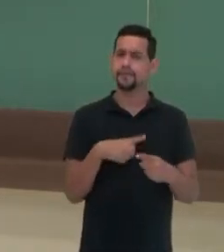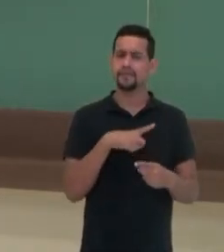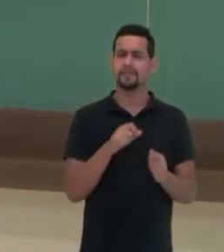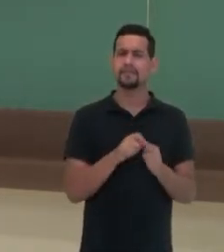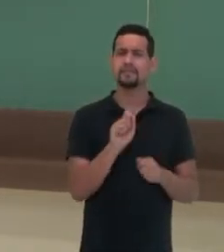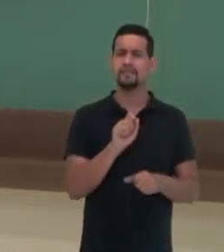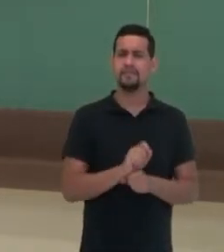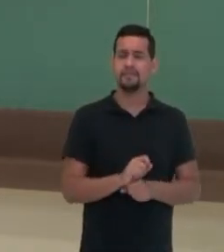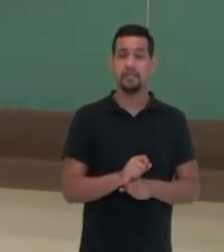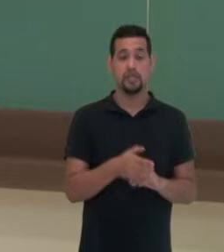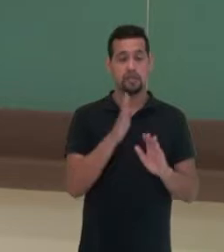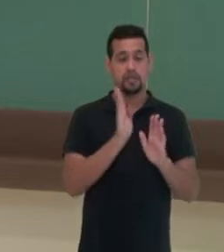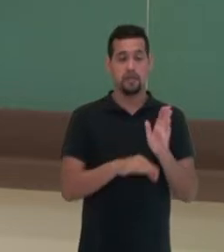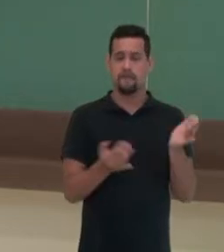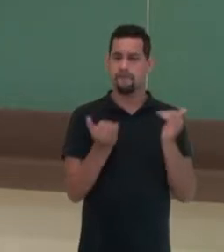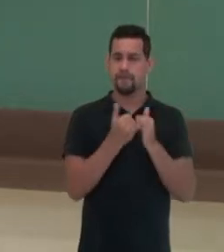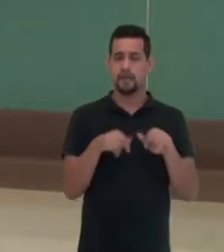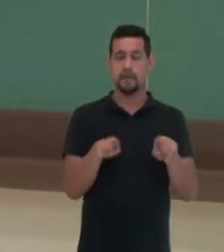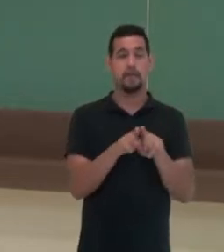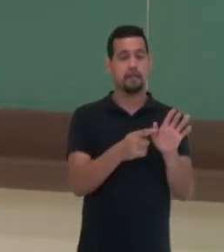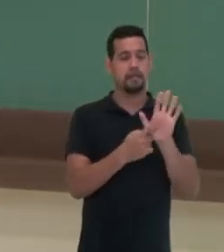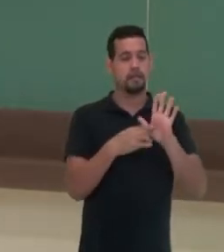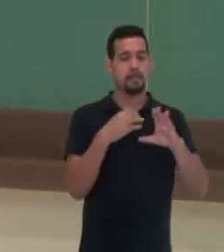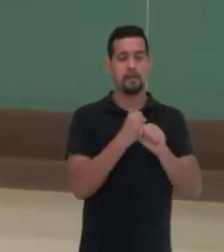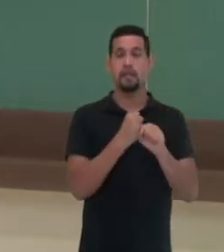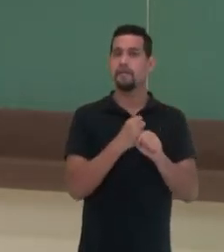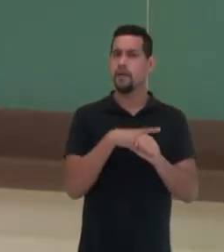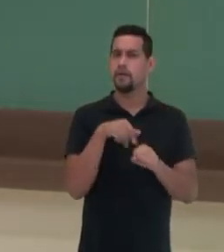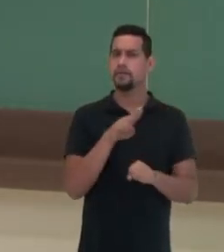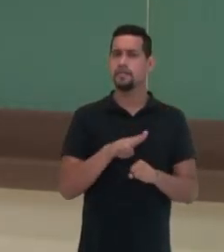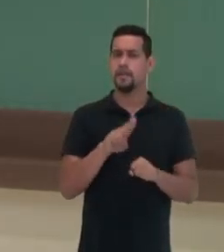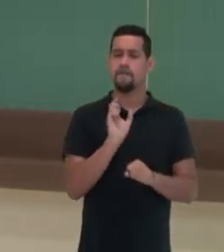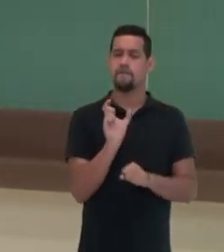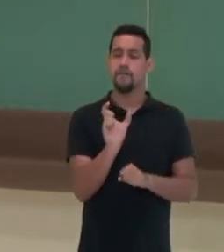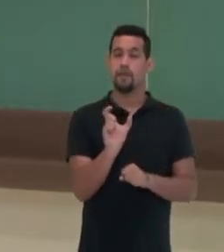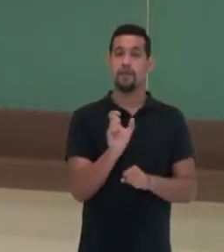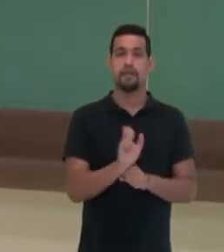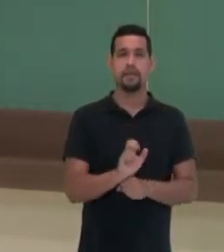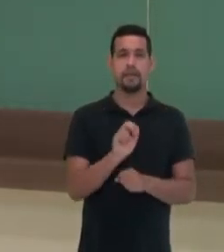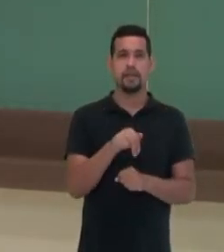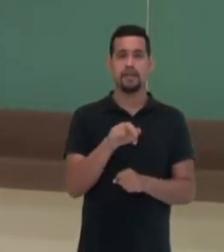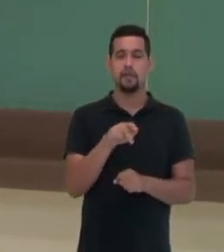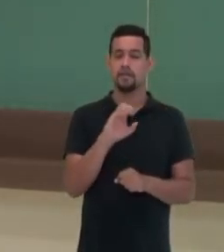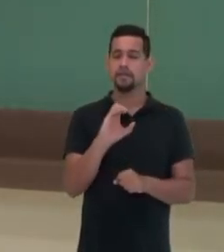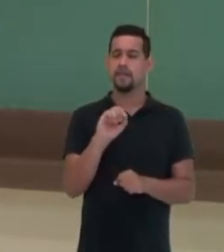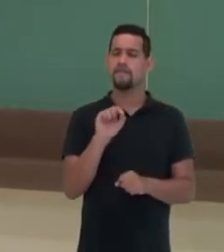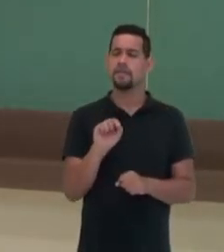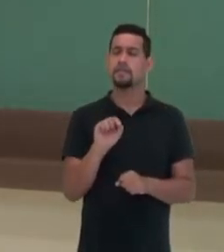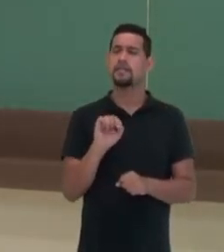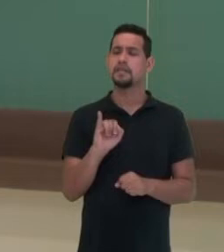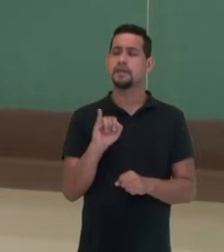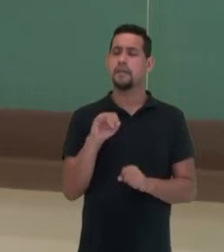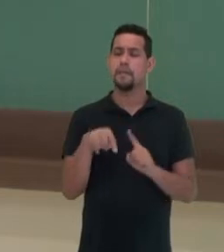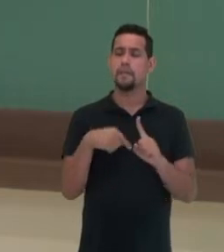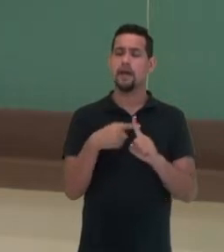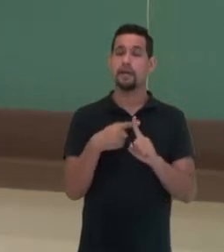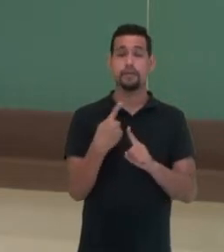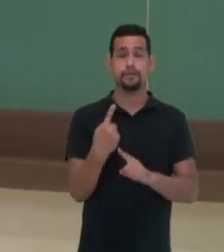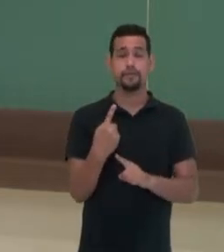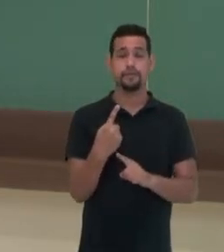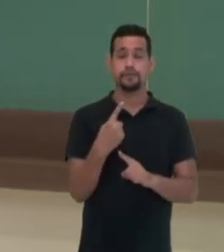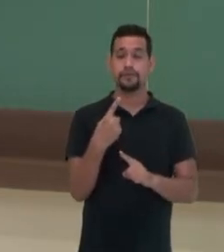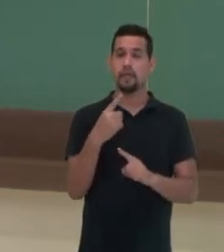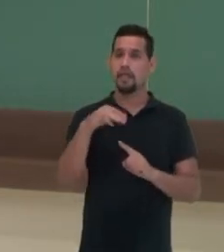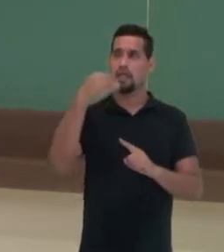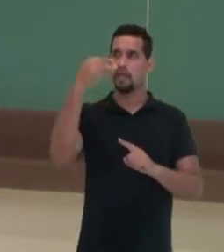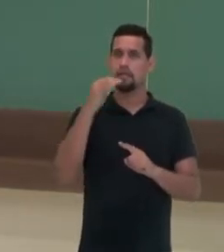você vai fazer? Tira os dados do problema, ele quer um montante. Então, você vai usar a fórmula M igual a C vezes I mais 1